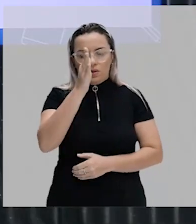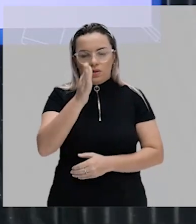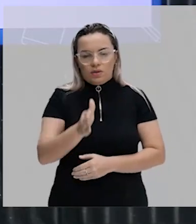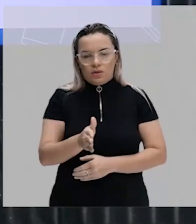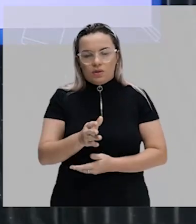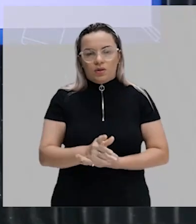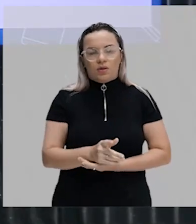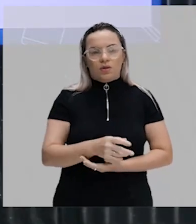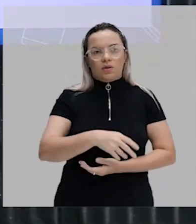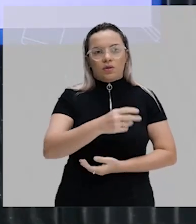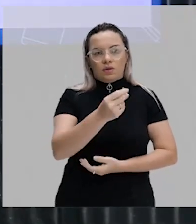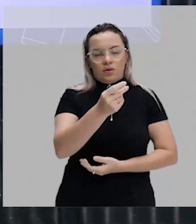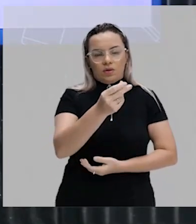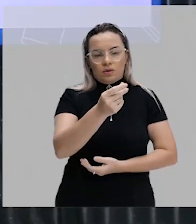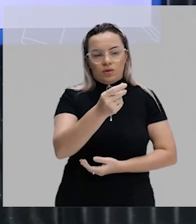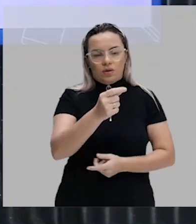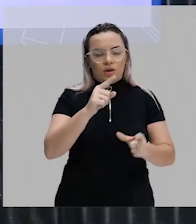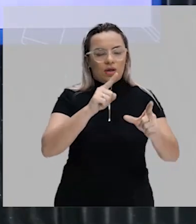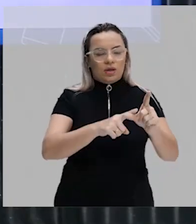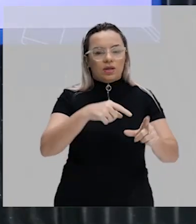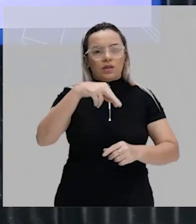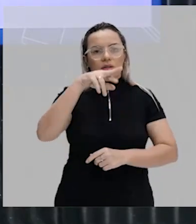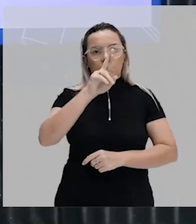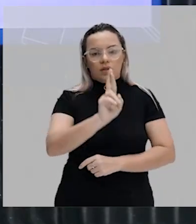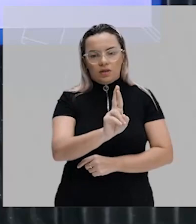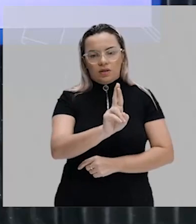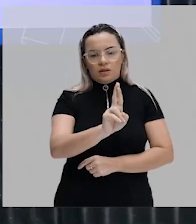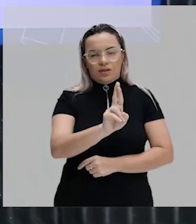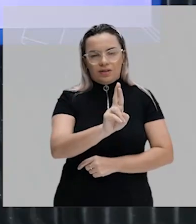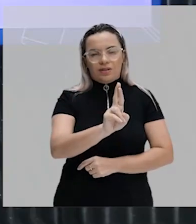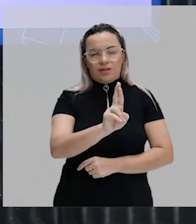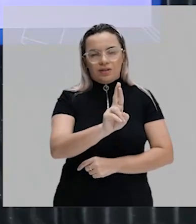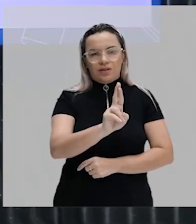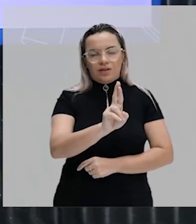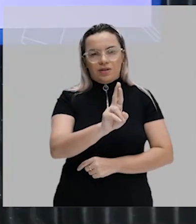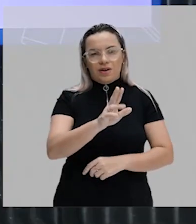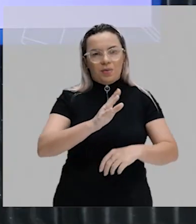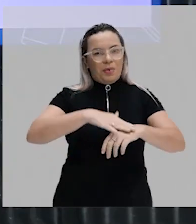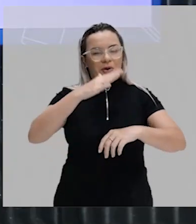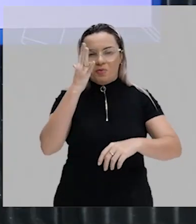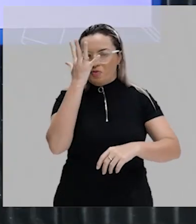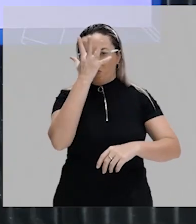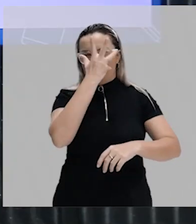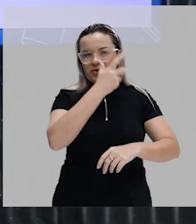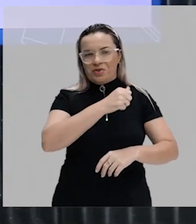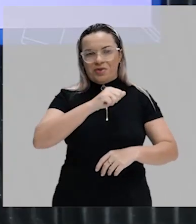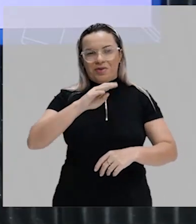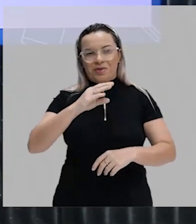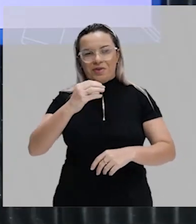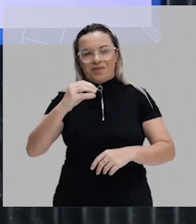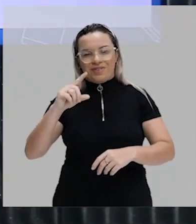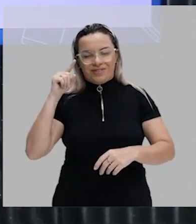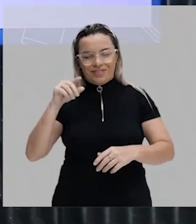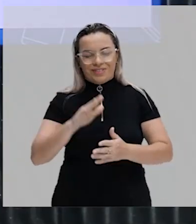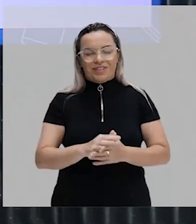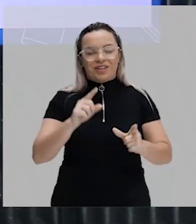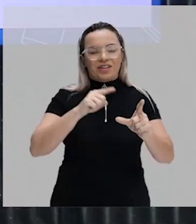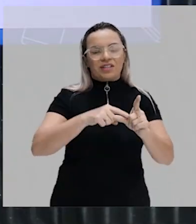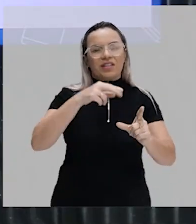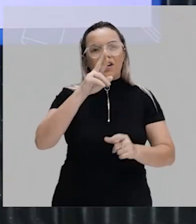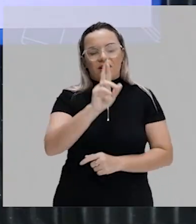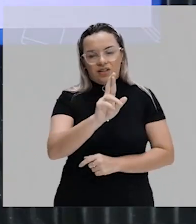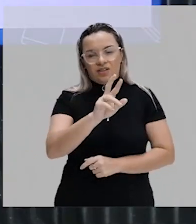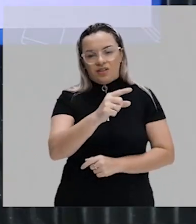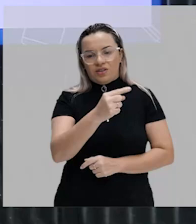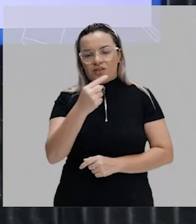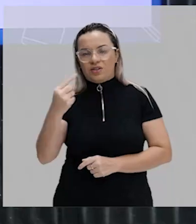onde a renda nós chamamos aqui com a letra mais bonita do alfabeto, tá? Não à toa, muito bonita essa letra. E